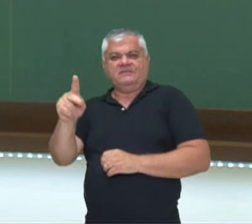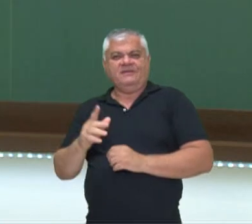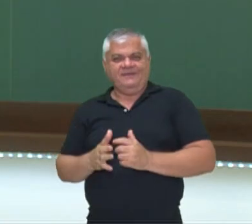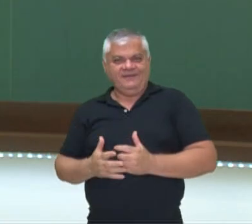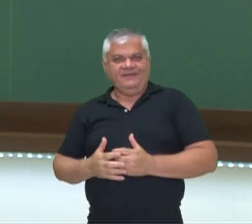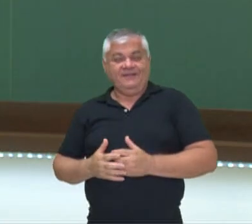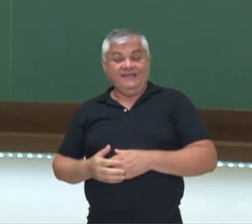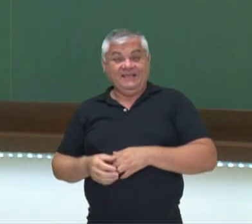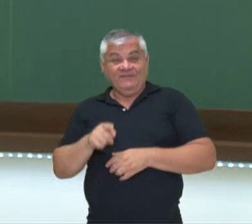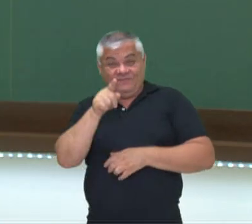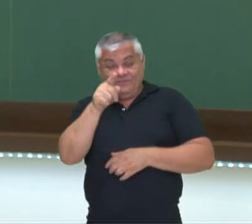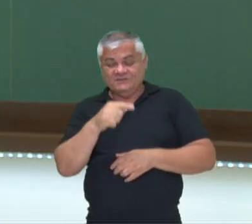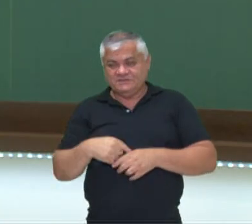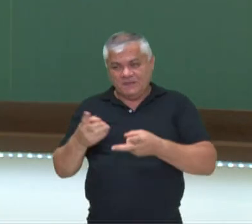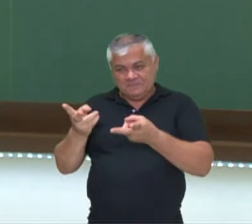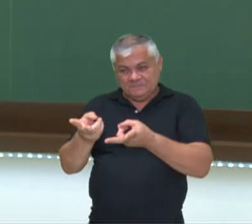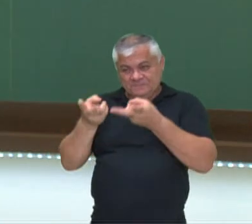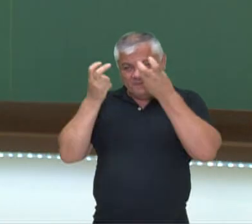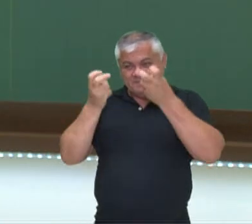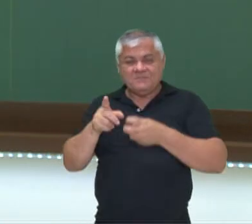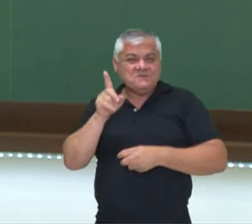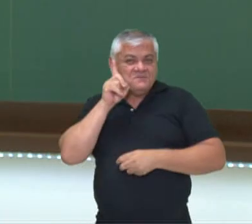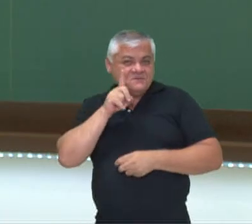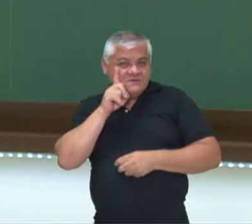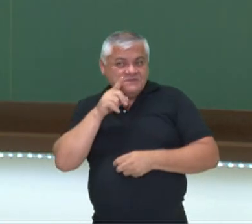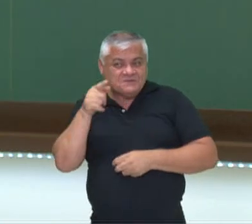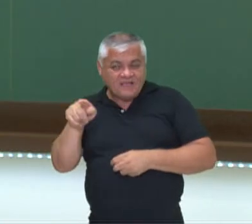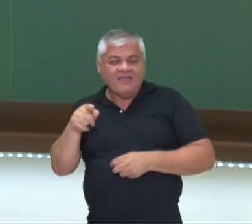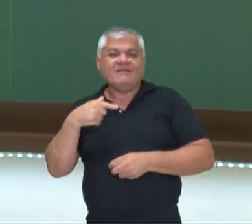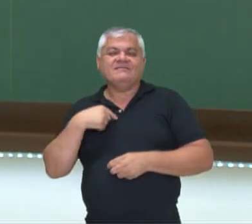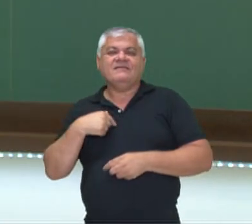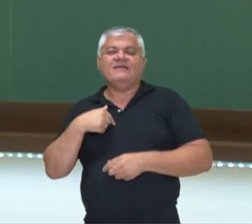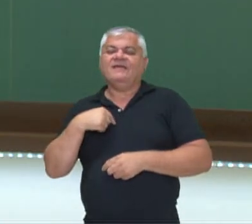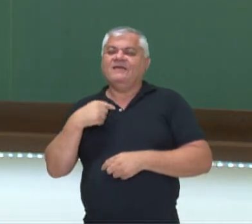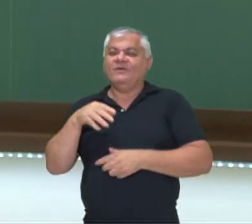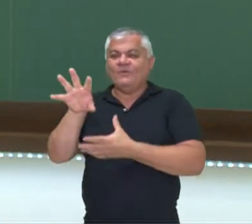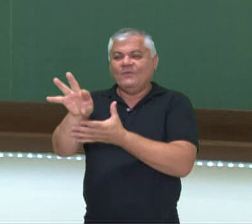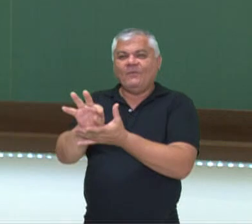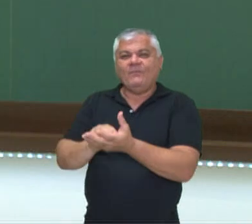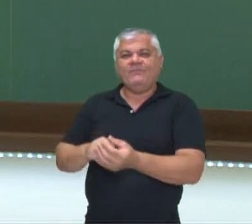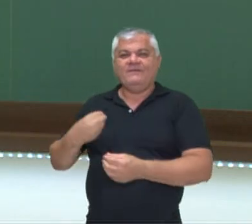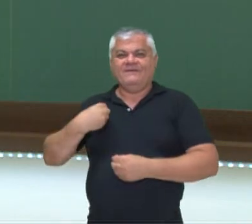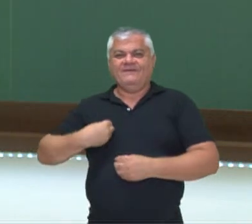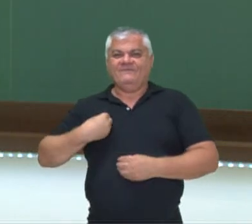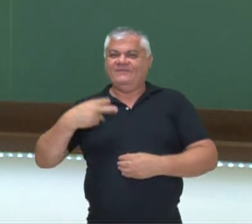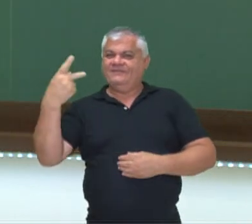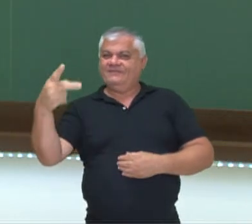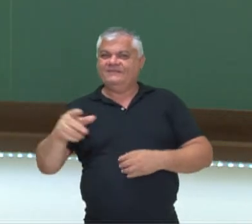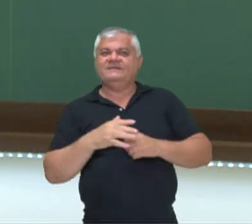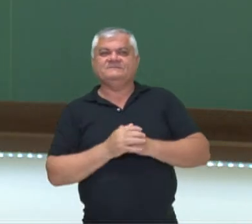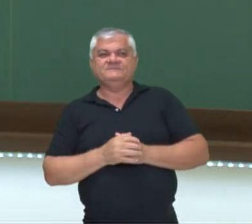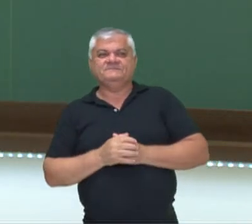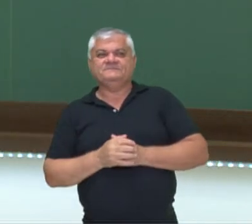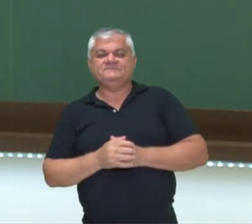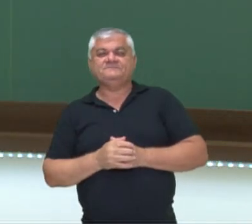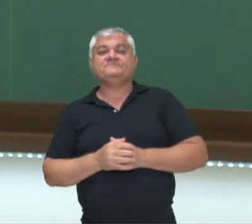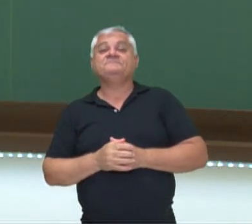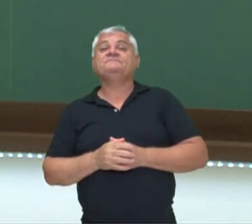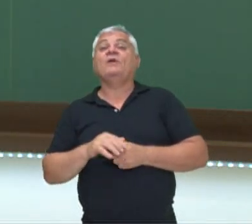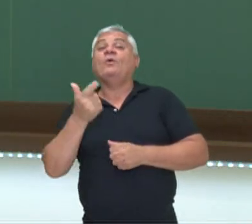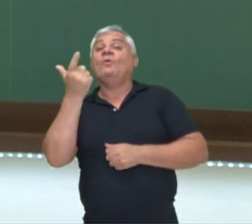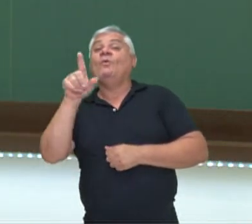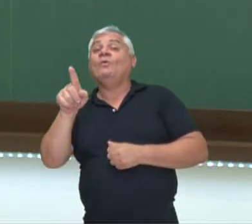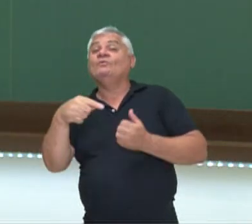uma vez que você assimilasse o capitalismo norte-americano, você viveria segundo aquele jeitinho. Outra situação, o Plano